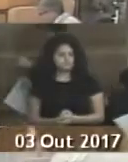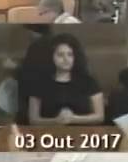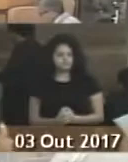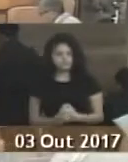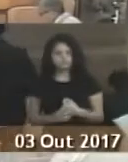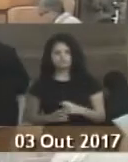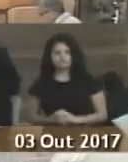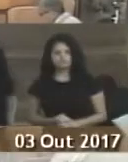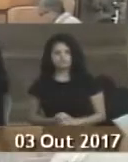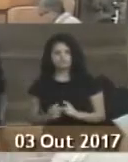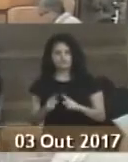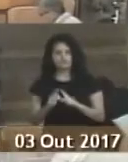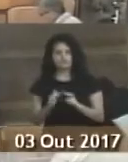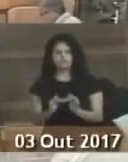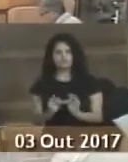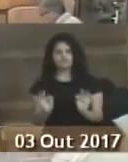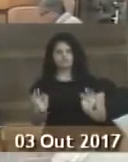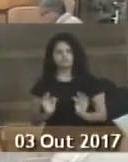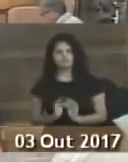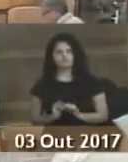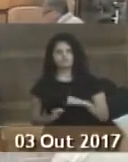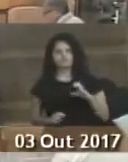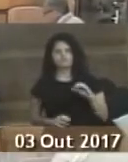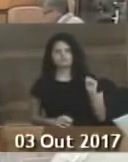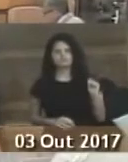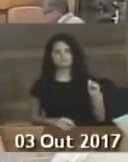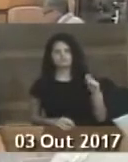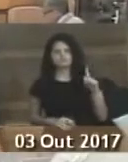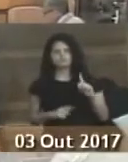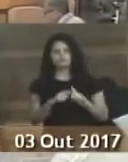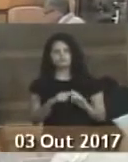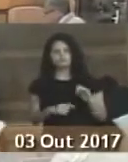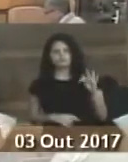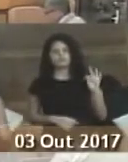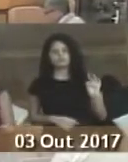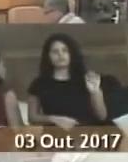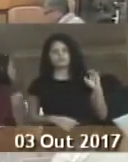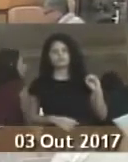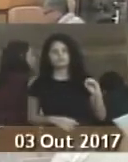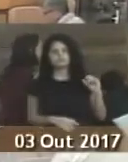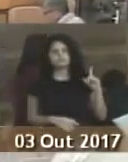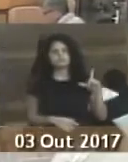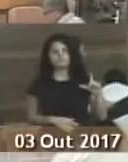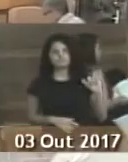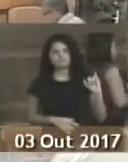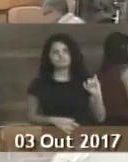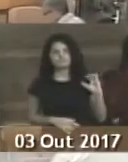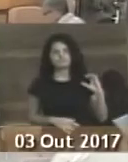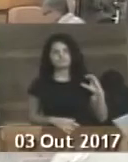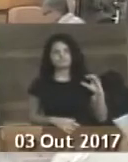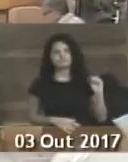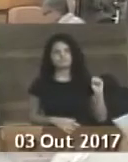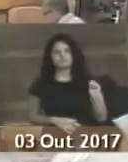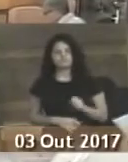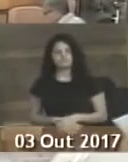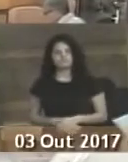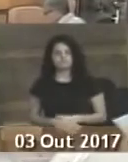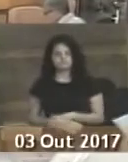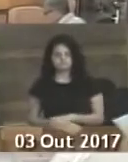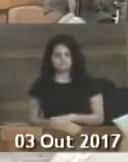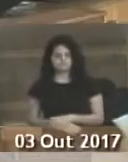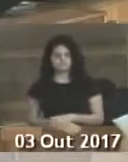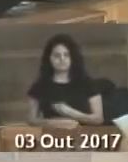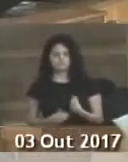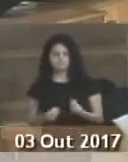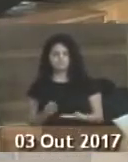por família, mas brinco até que frequento mais igreja evangélica que católica, porque meus amigos, 90% são evangélicos,